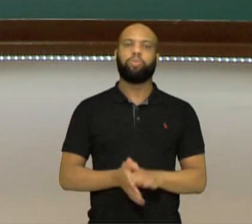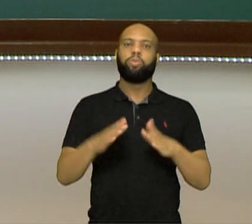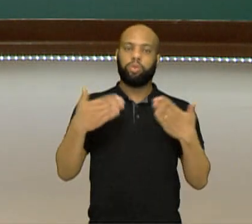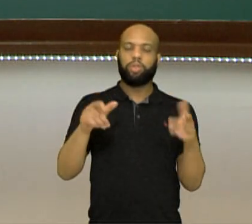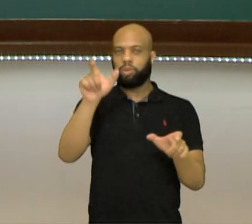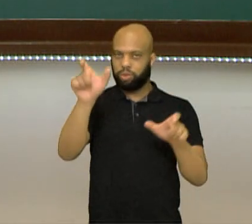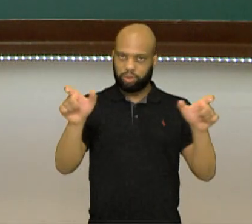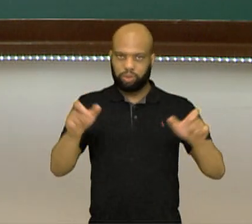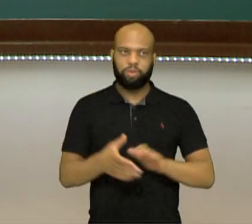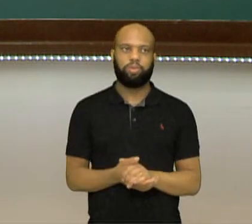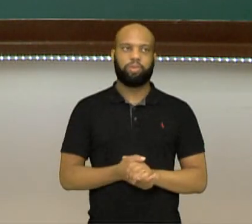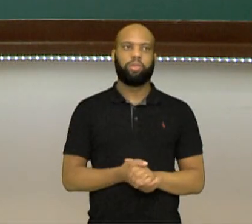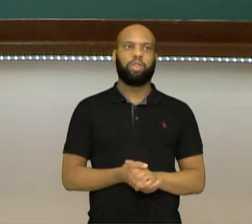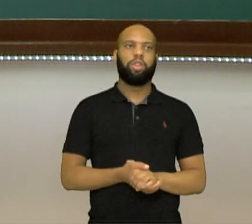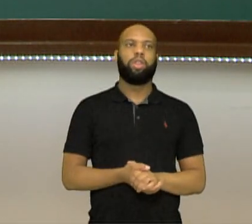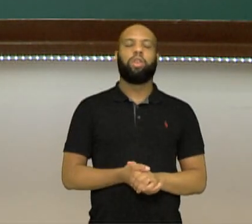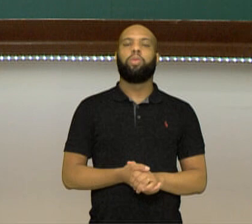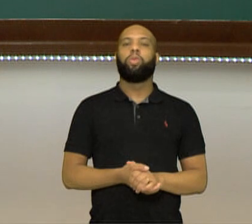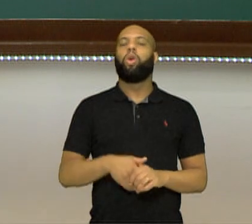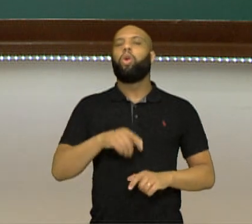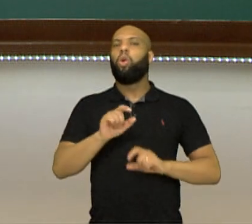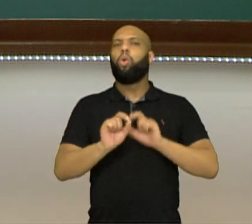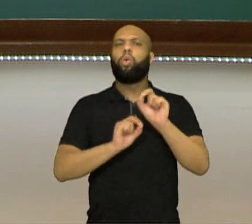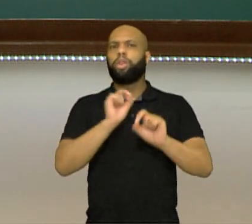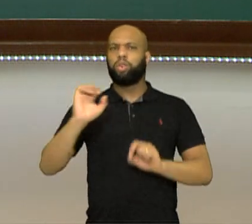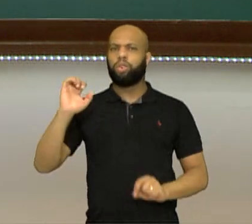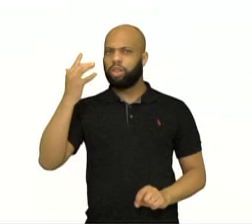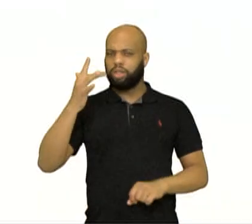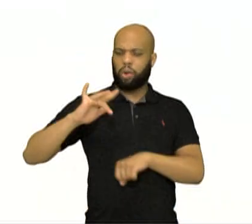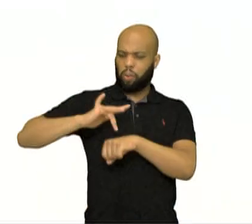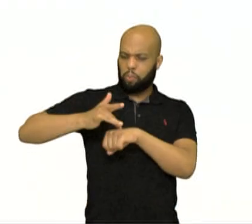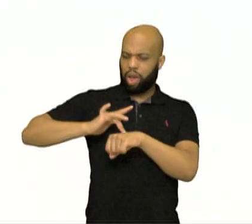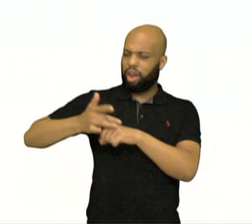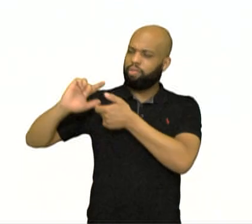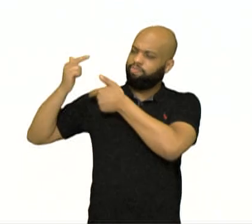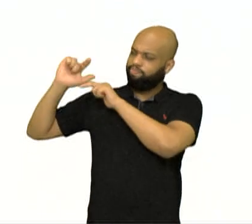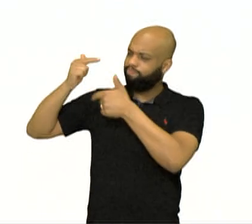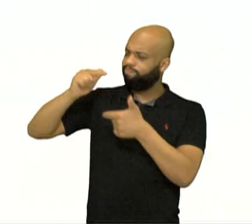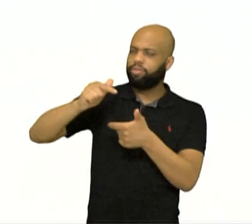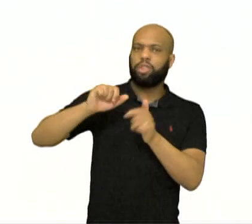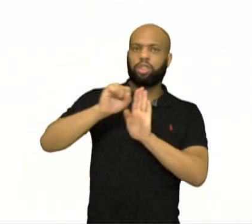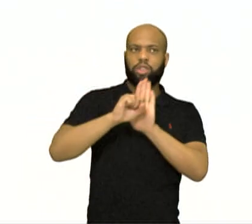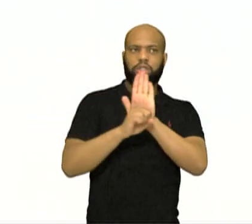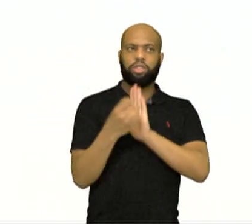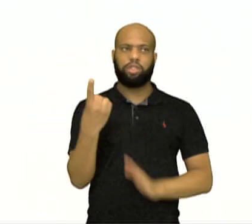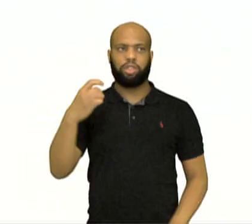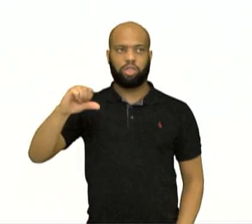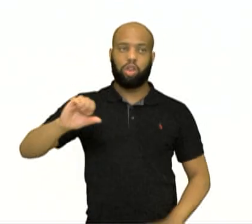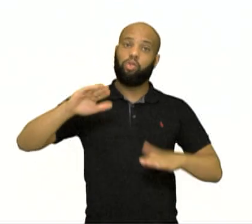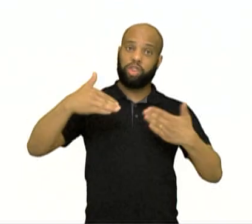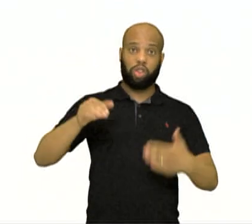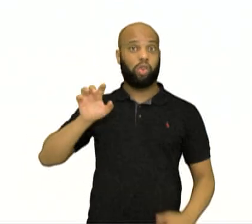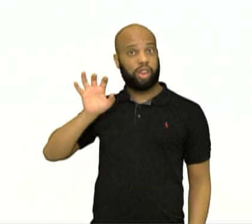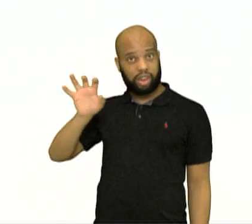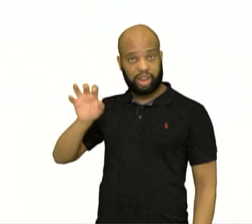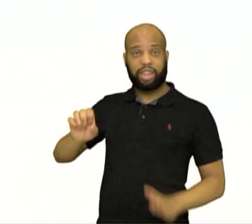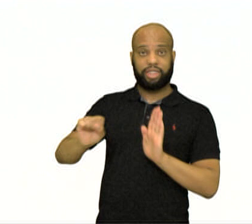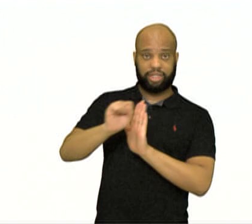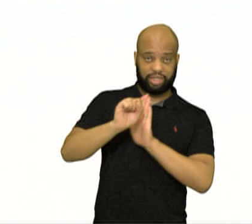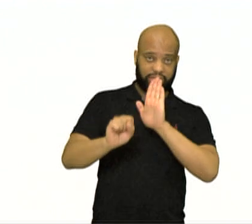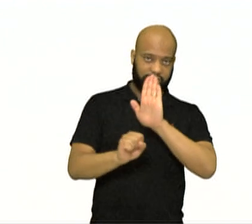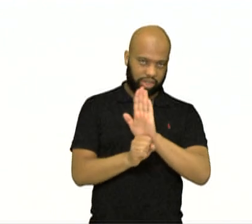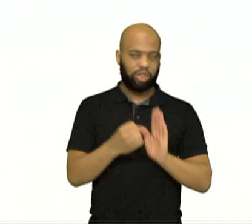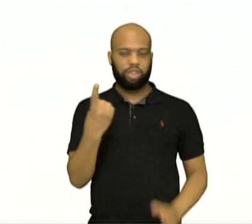E aí, galera, qual era a condição do balé clássico no século XIX? Como sugestão, no século XIX, a dança clássica, balé